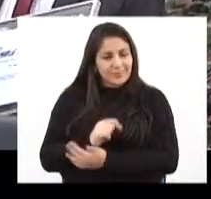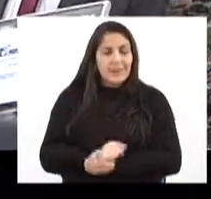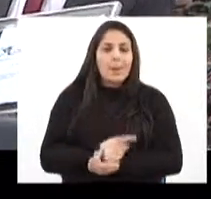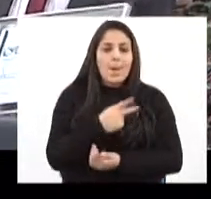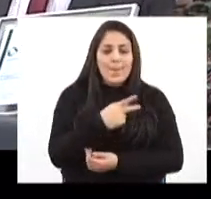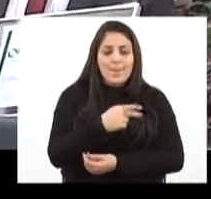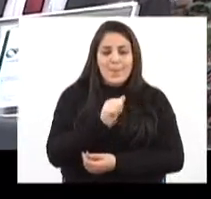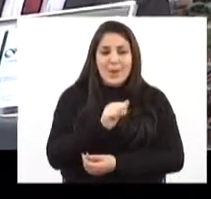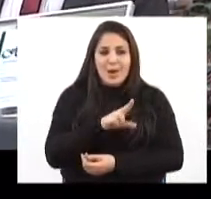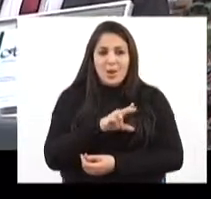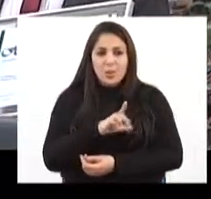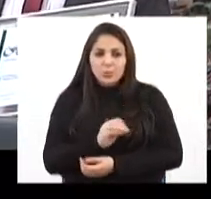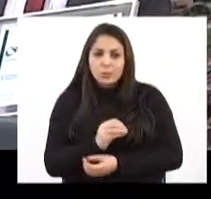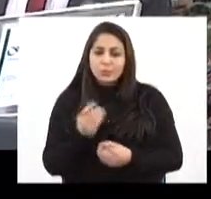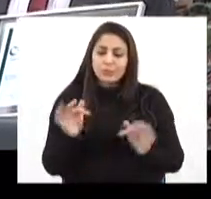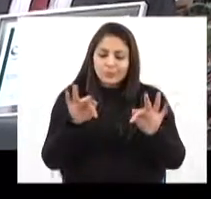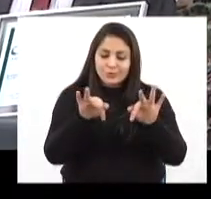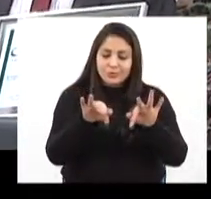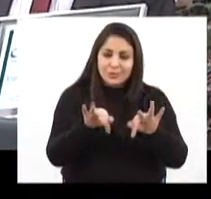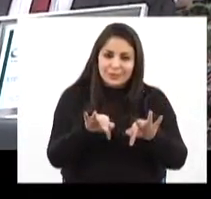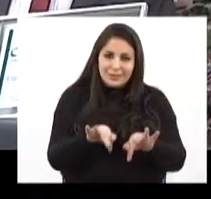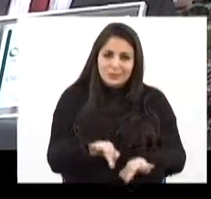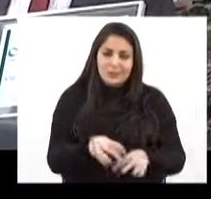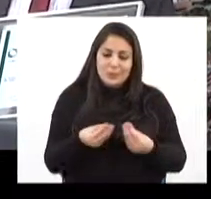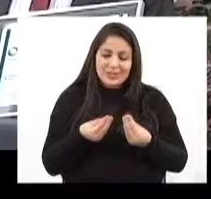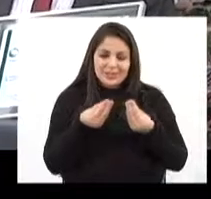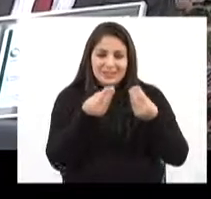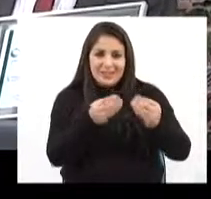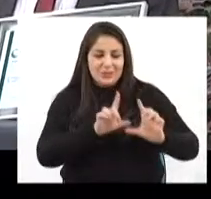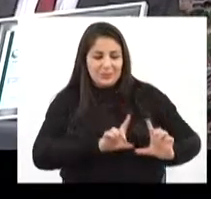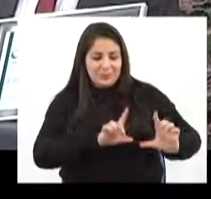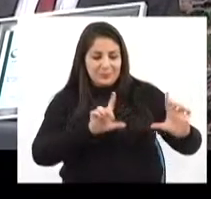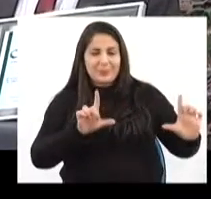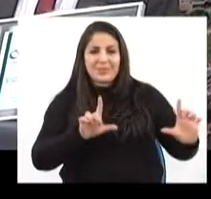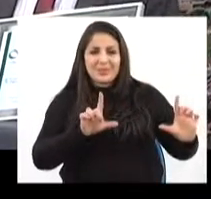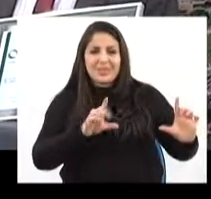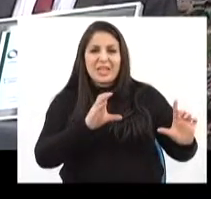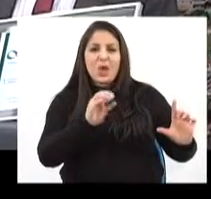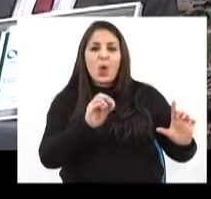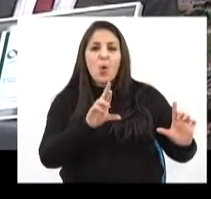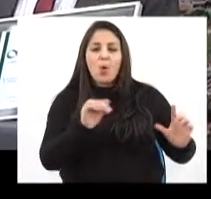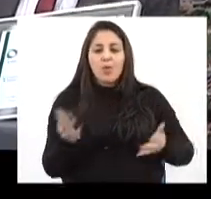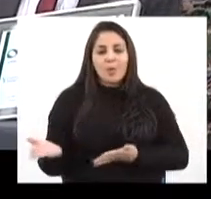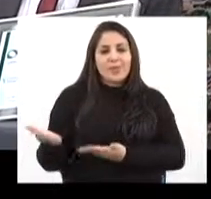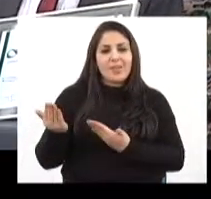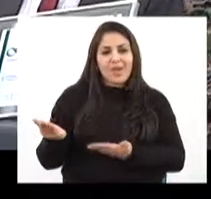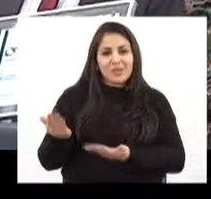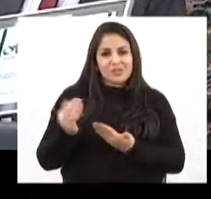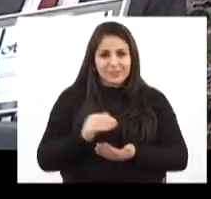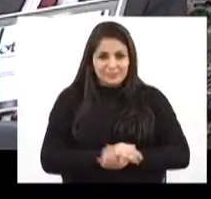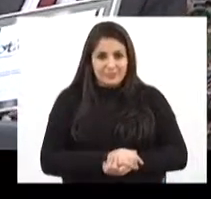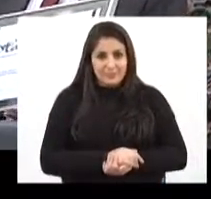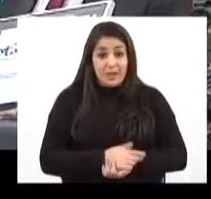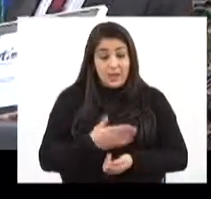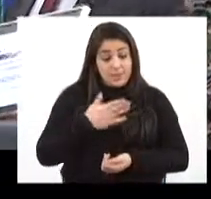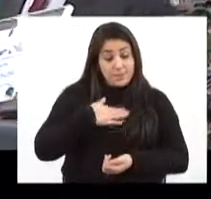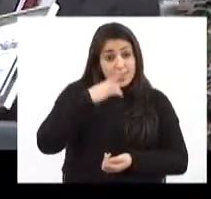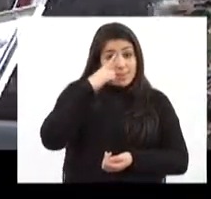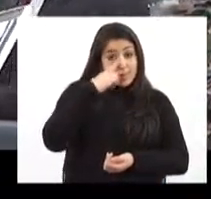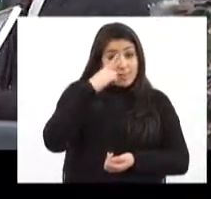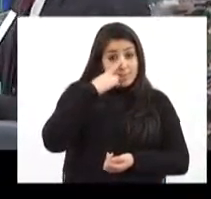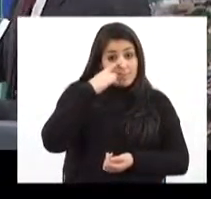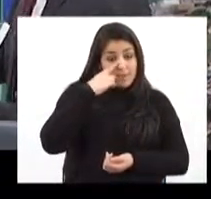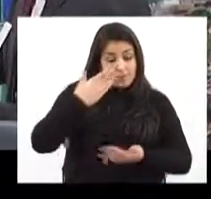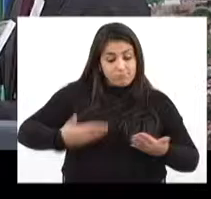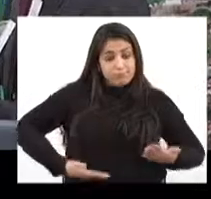grande expediente, entregando ao homenageado uma placa de honra ao mérito. A minha mãe era faxineira,